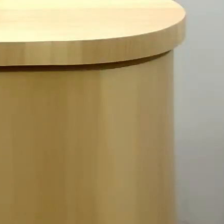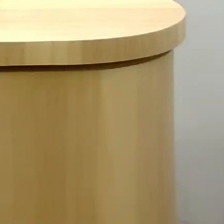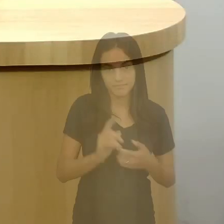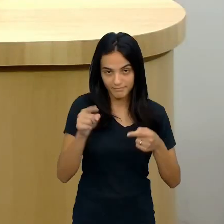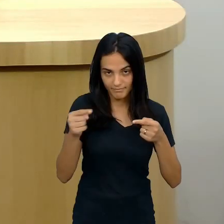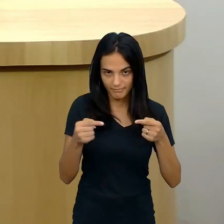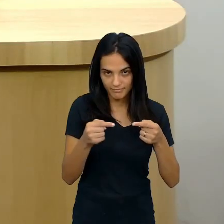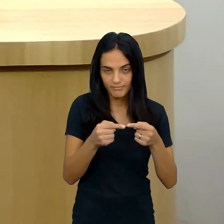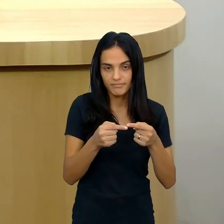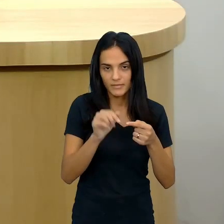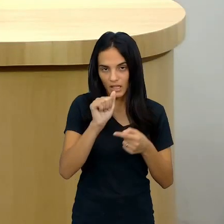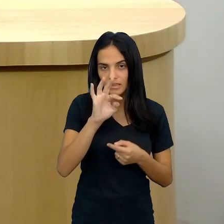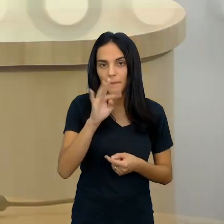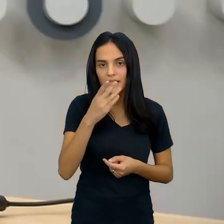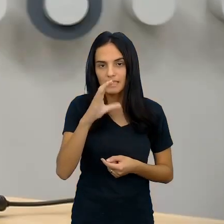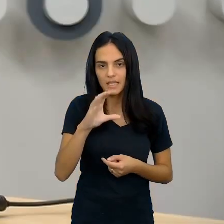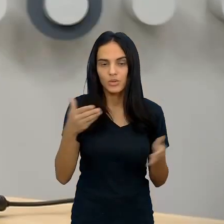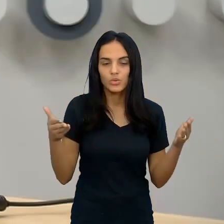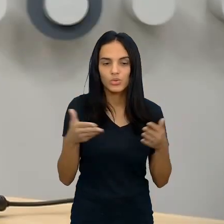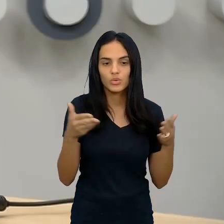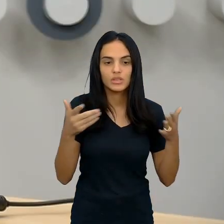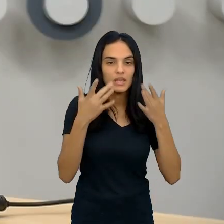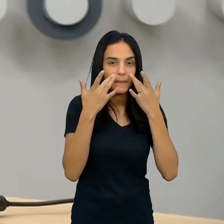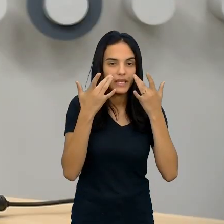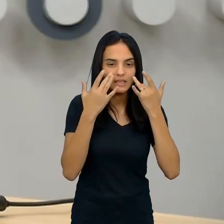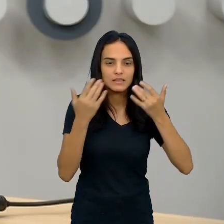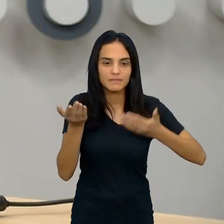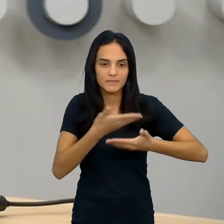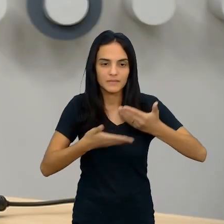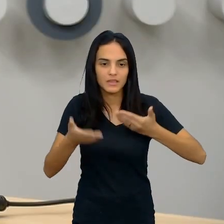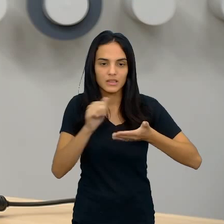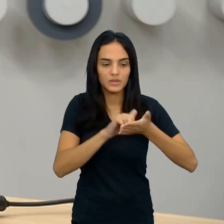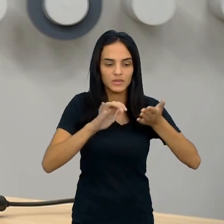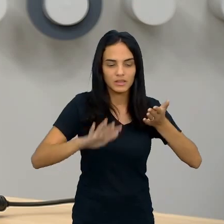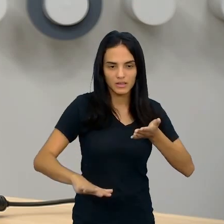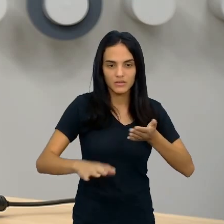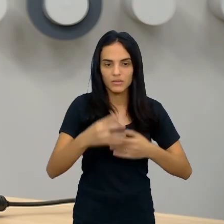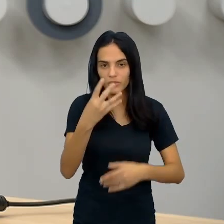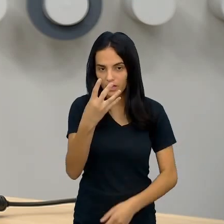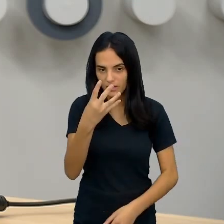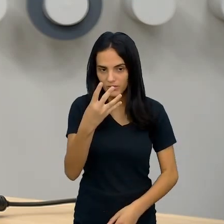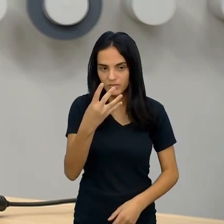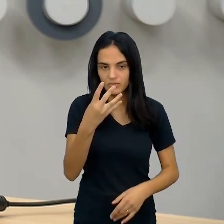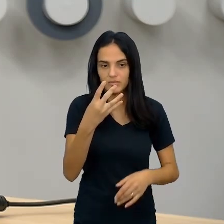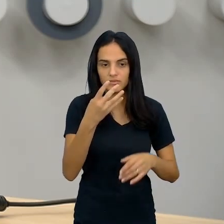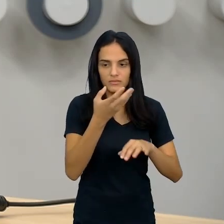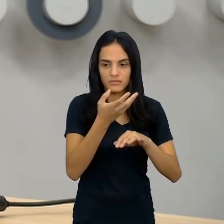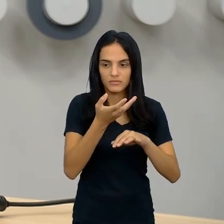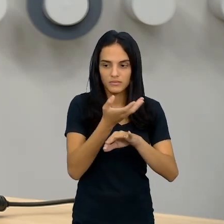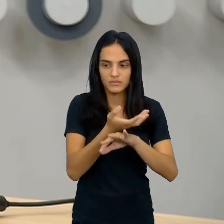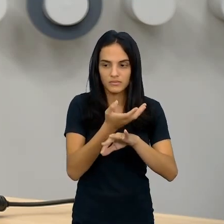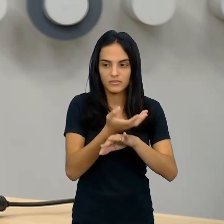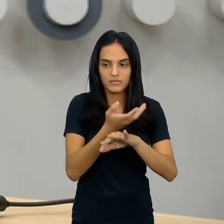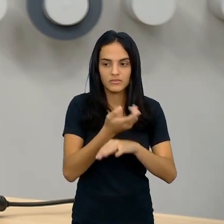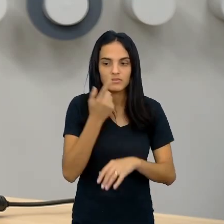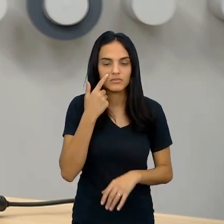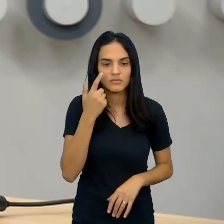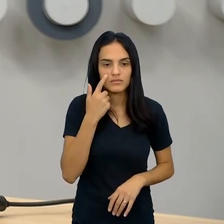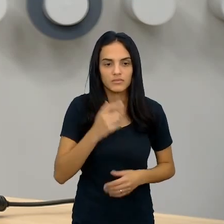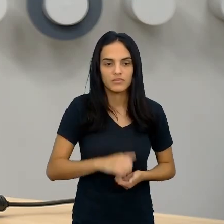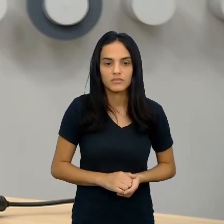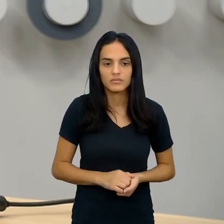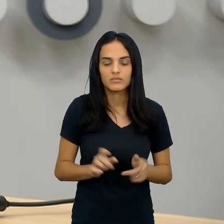Os objetivos, então, da TPC de hoje são apresentar a dinâmica das atividades 4 dos componentes e como elas se